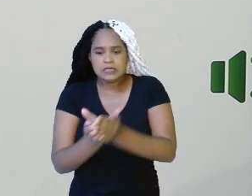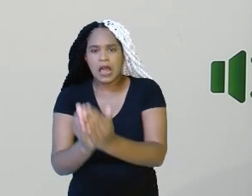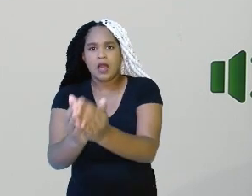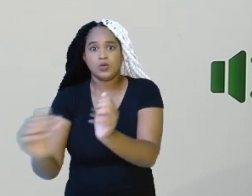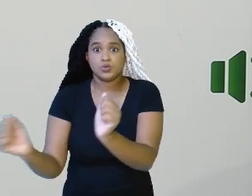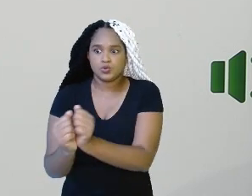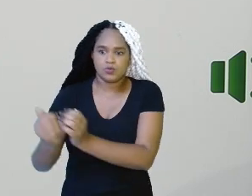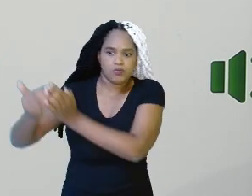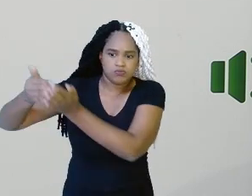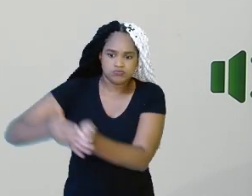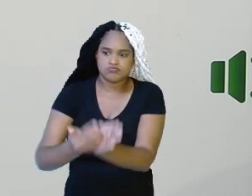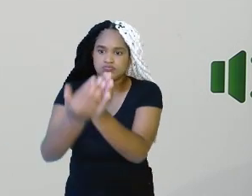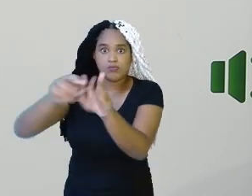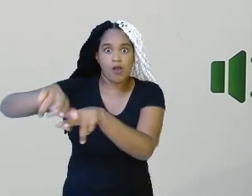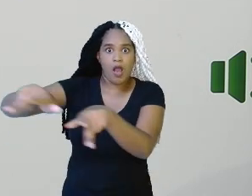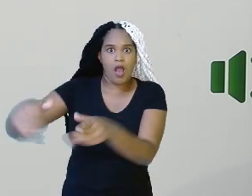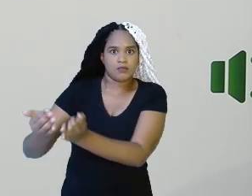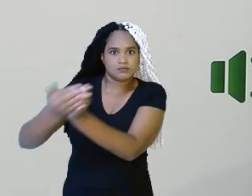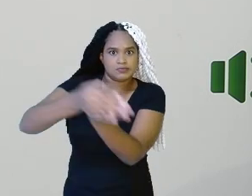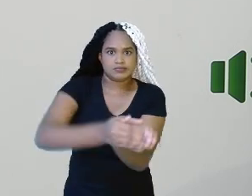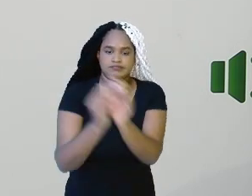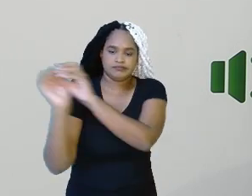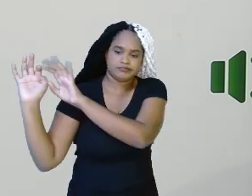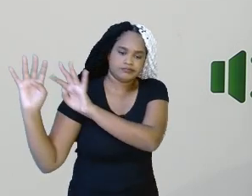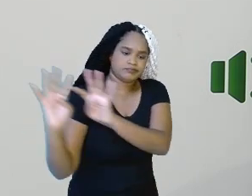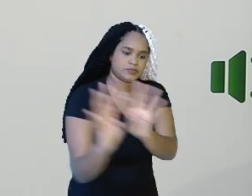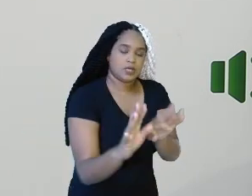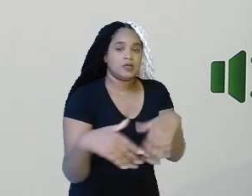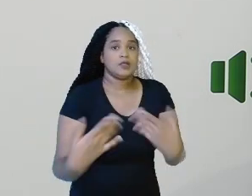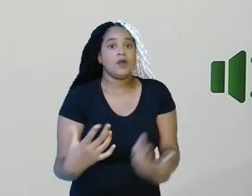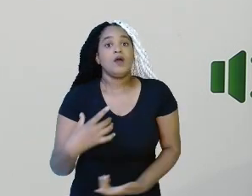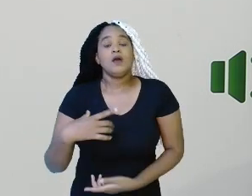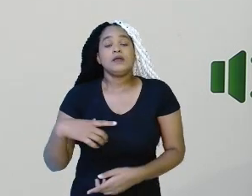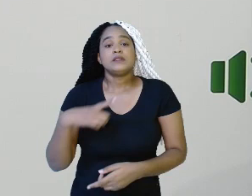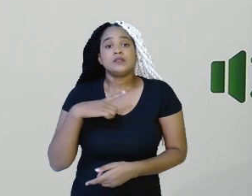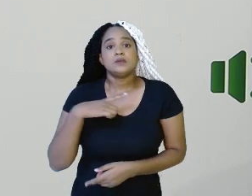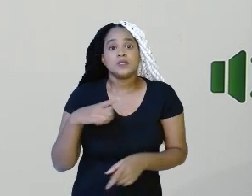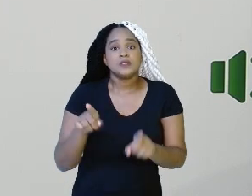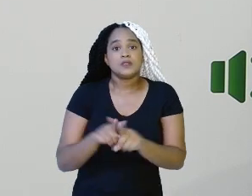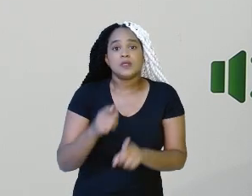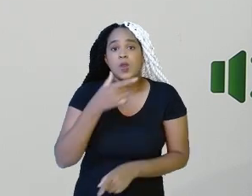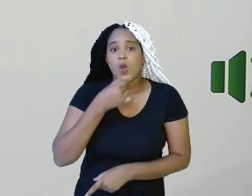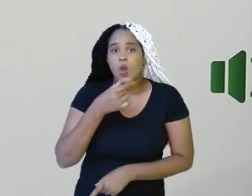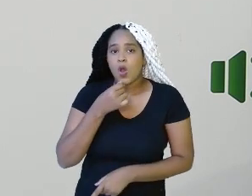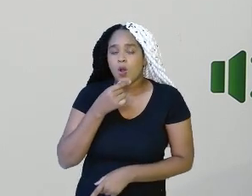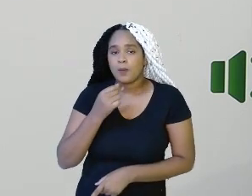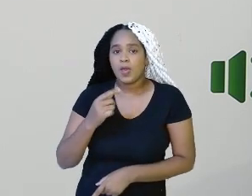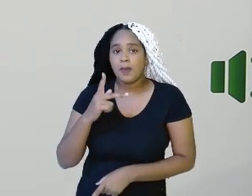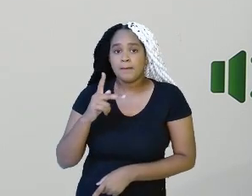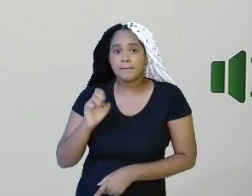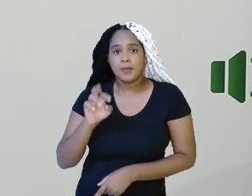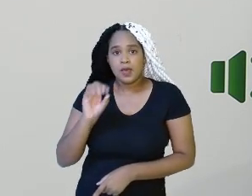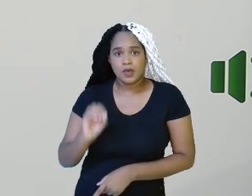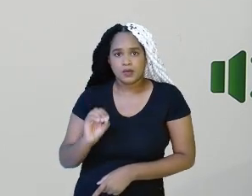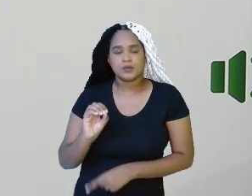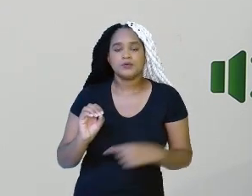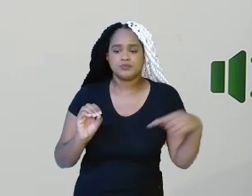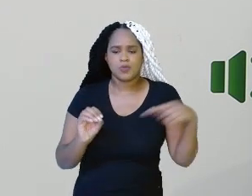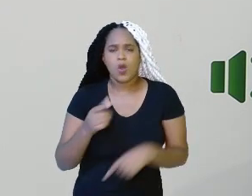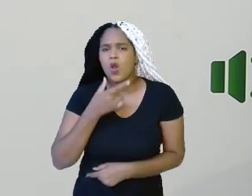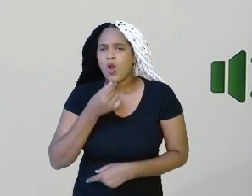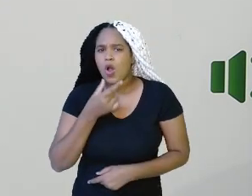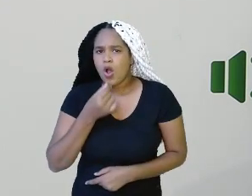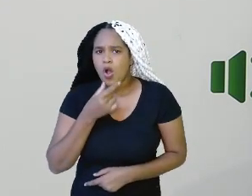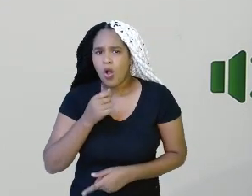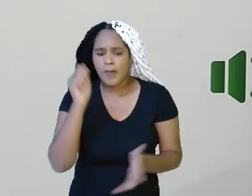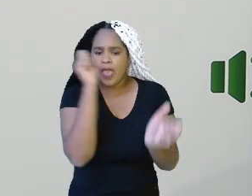dessas pessoas, no ano de 1500, veio um escrivão chamado Pero Vaz de Caminha. E ele tinha um papel, como o próprio nome fala,